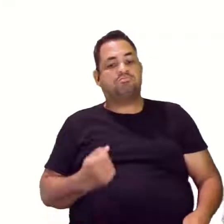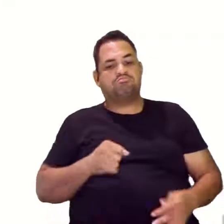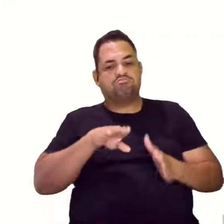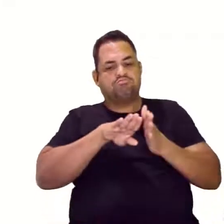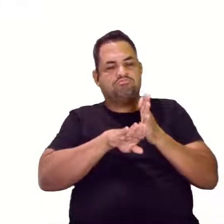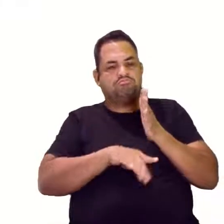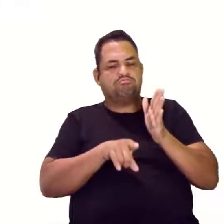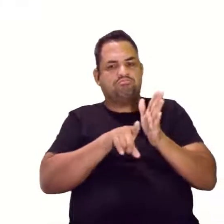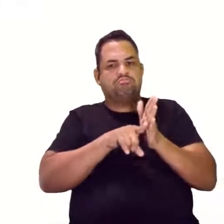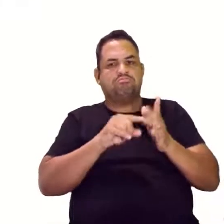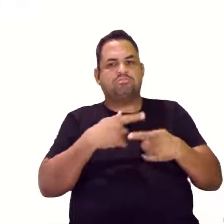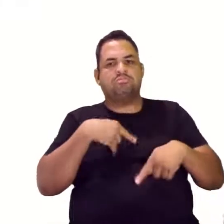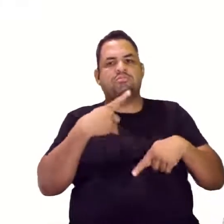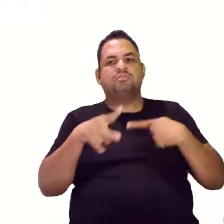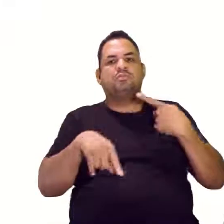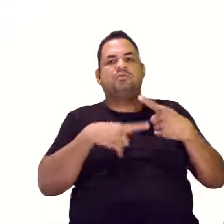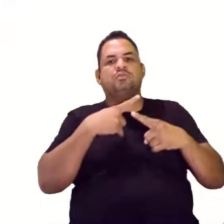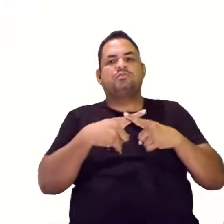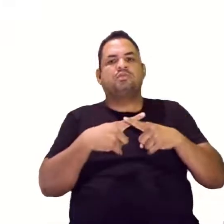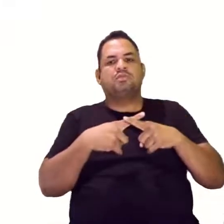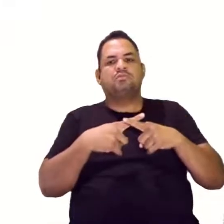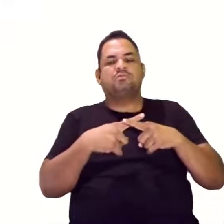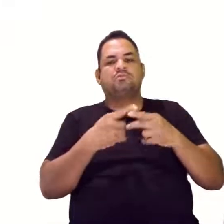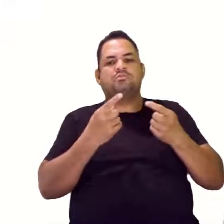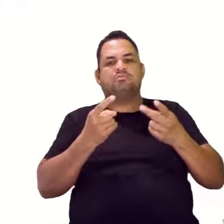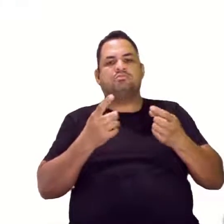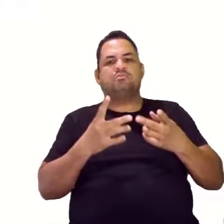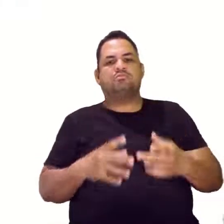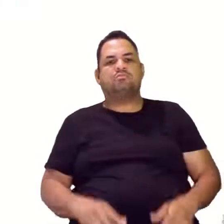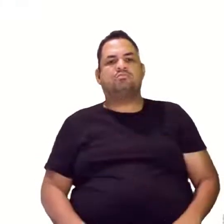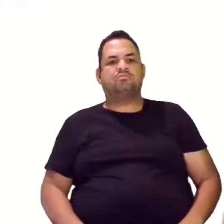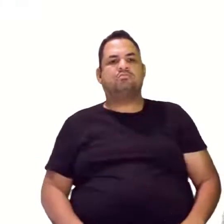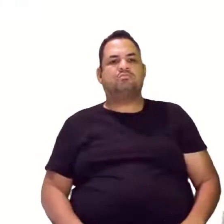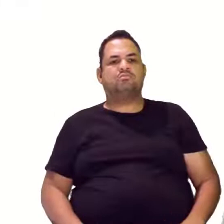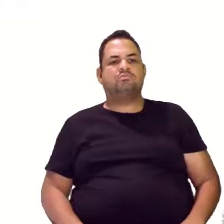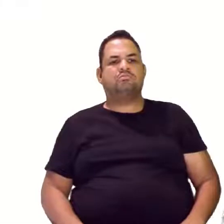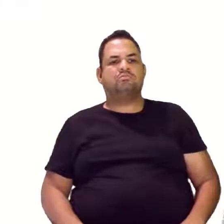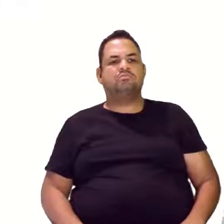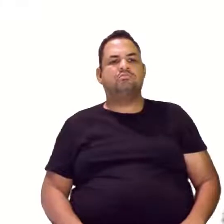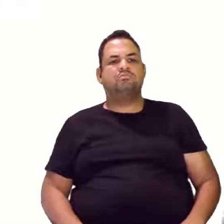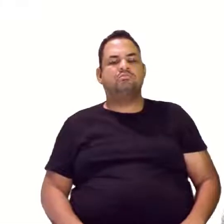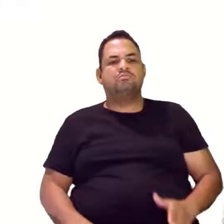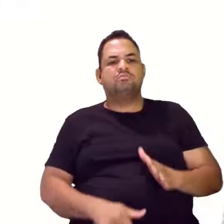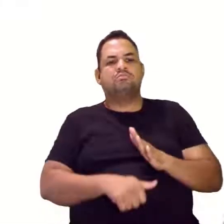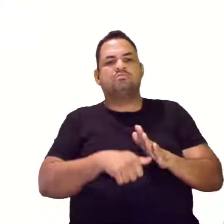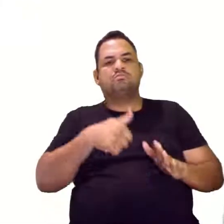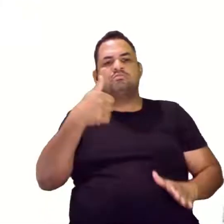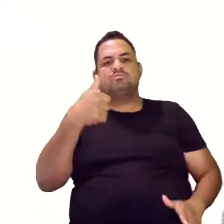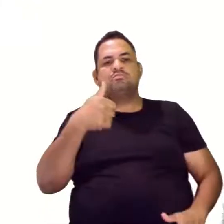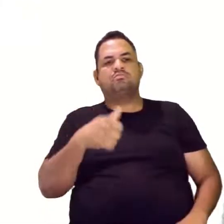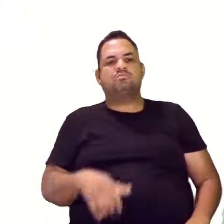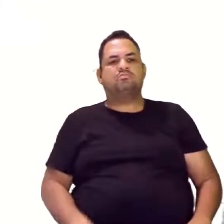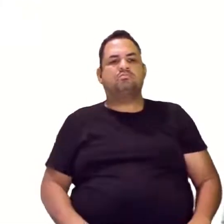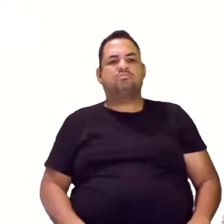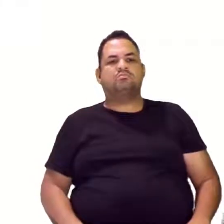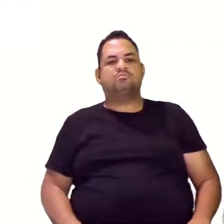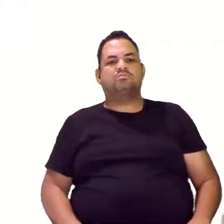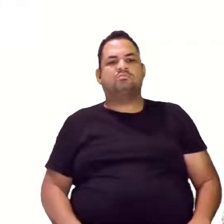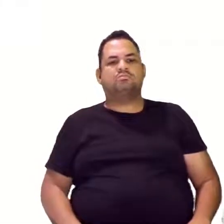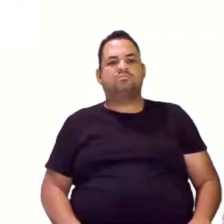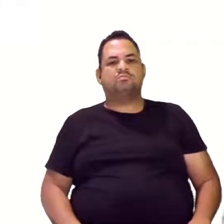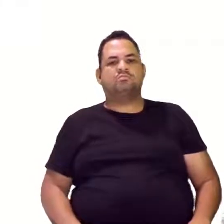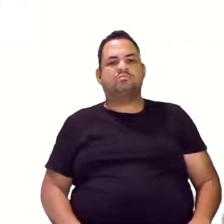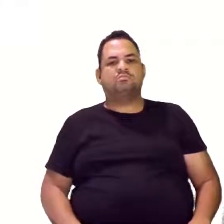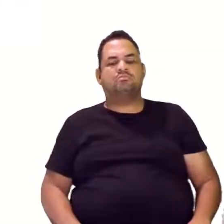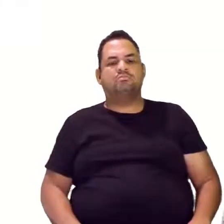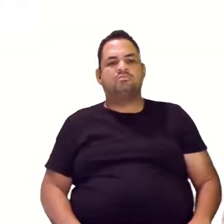custou, né? E multiplicar pelo que foi vendido. É, isso mesmo. Então, vamos lá. Por exemplo, no primeiro item aí, né? Eu vou ter R$5 é